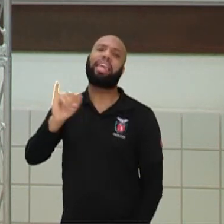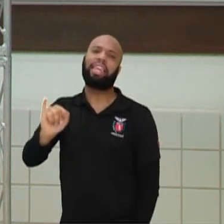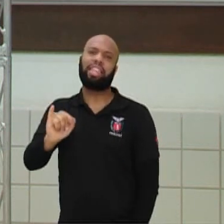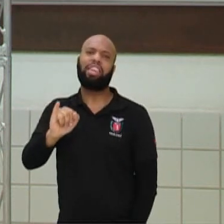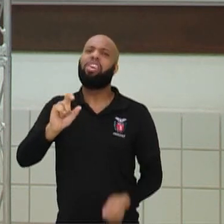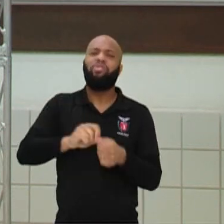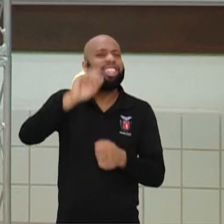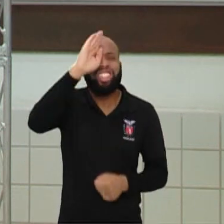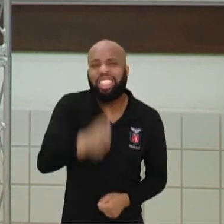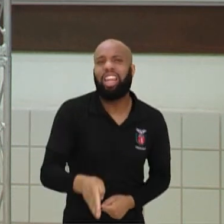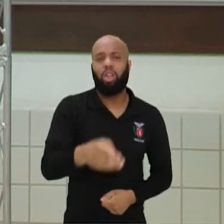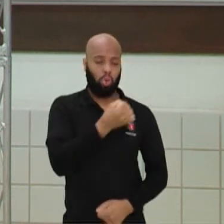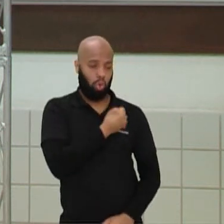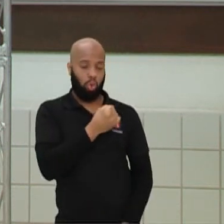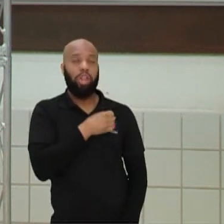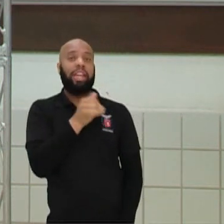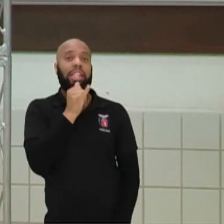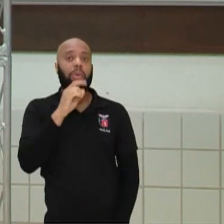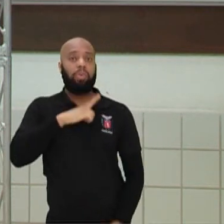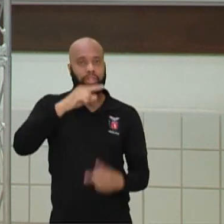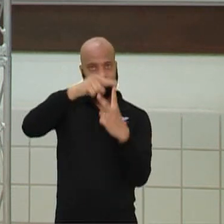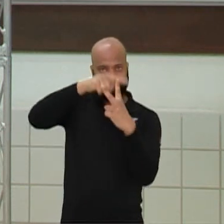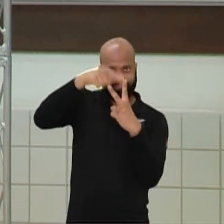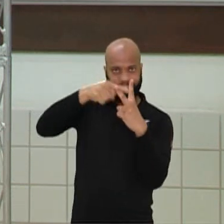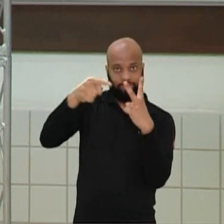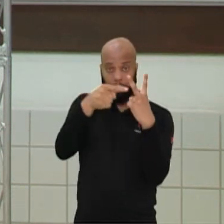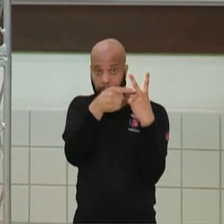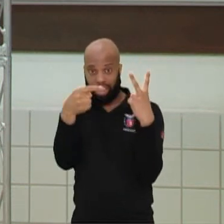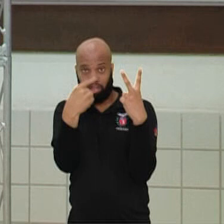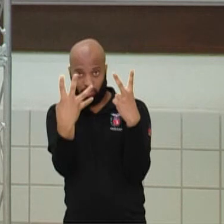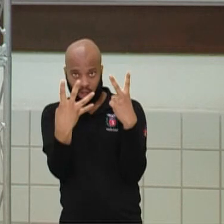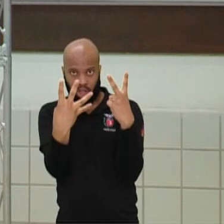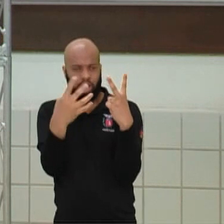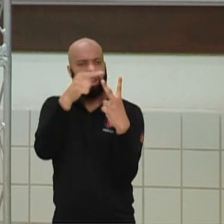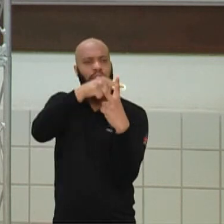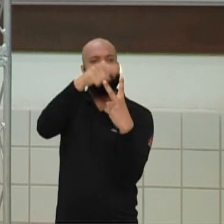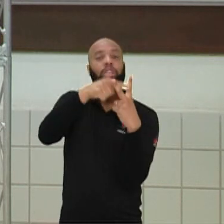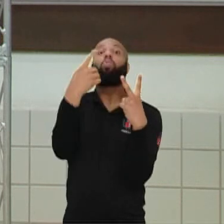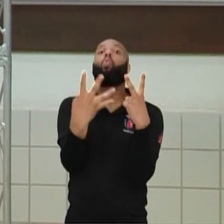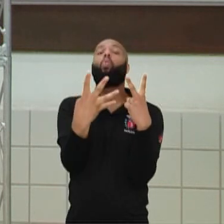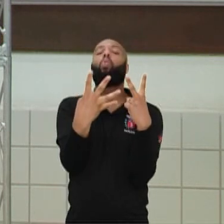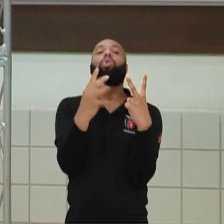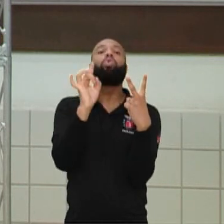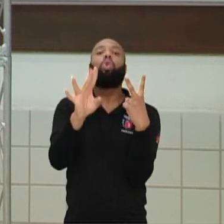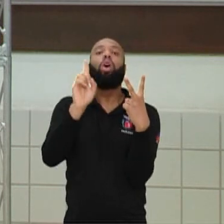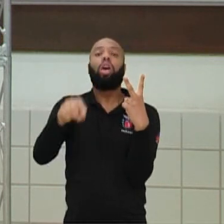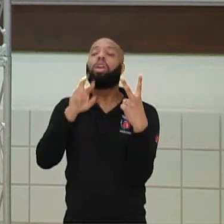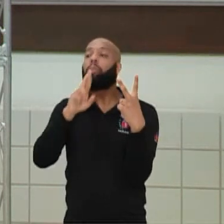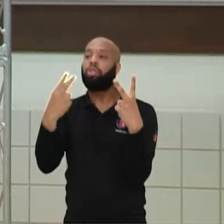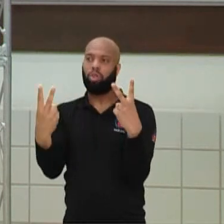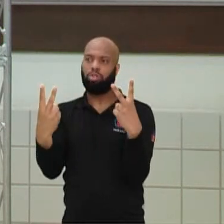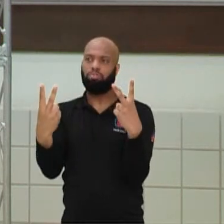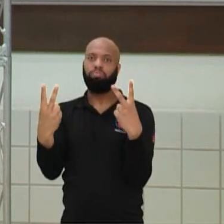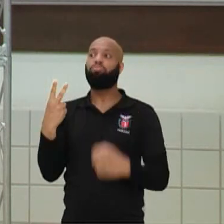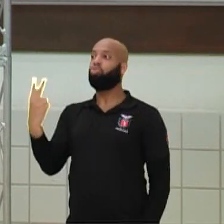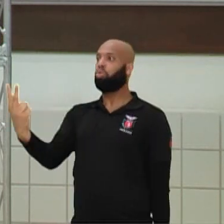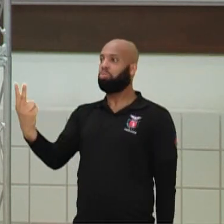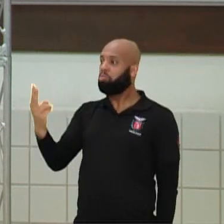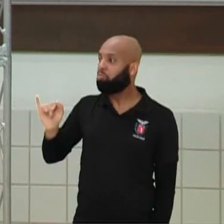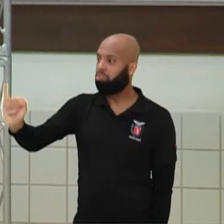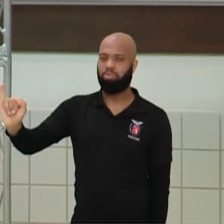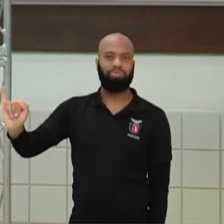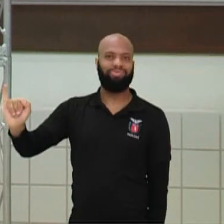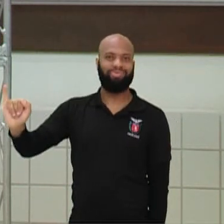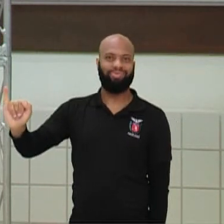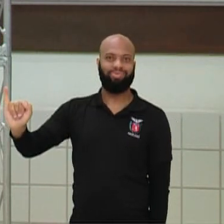você tiver, por exemplo, raiz quadrada de menos 4, quanto é que é a raiz quadrada de 4? 2. Coloca o i na